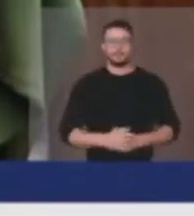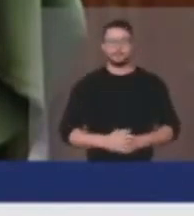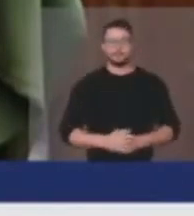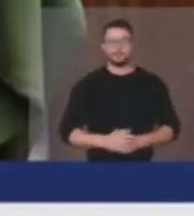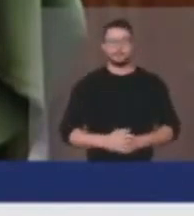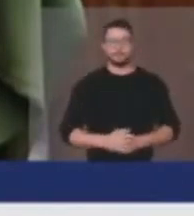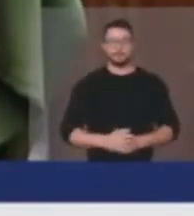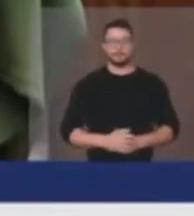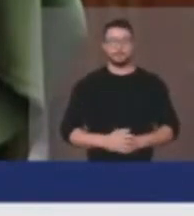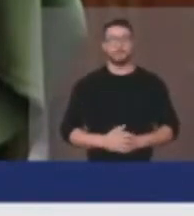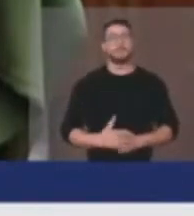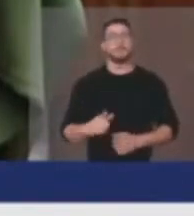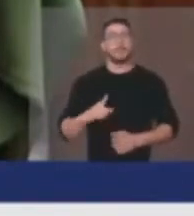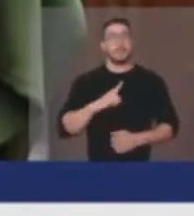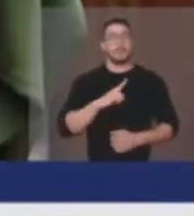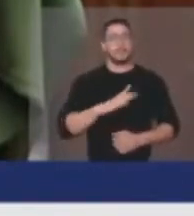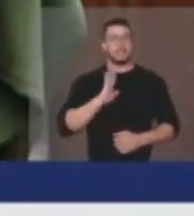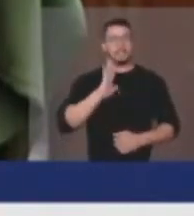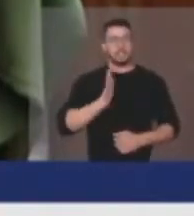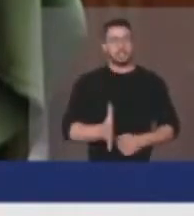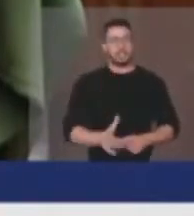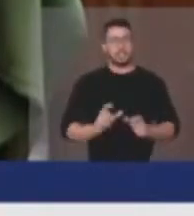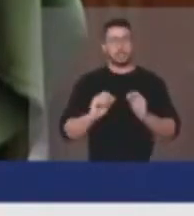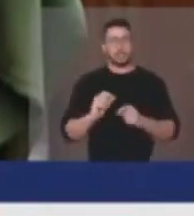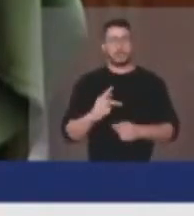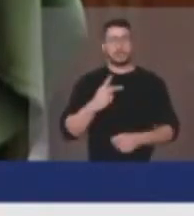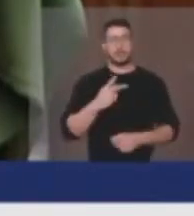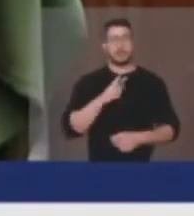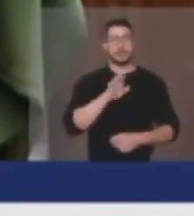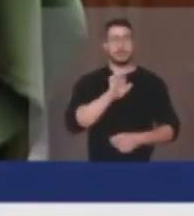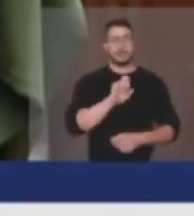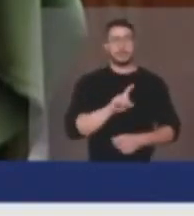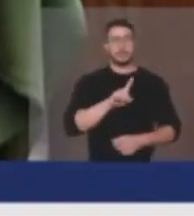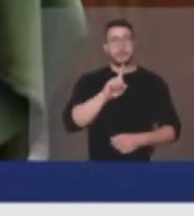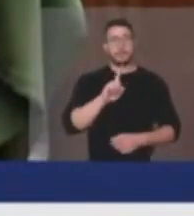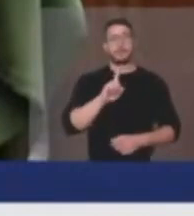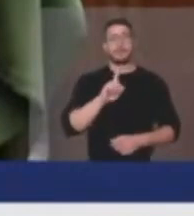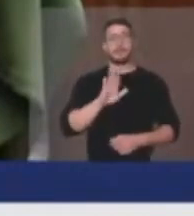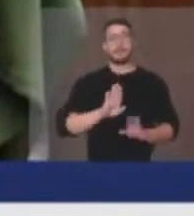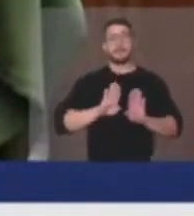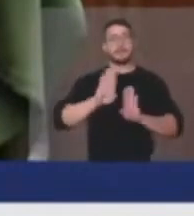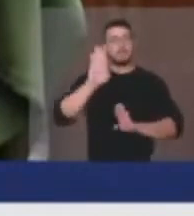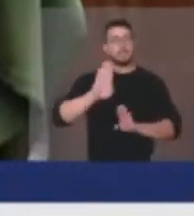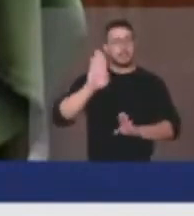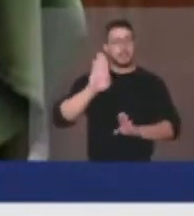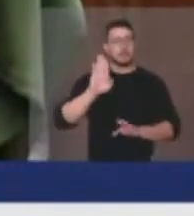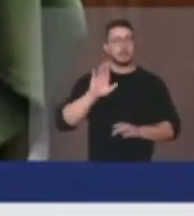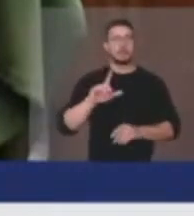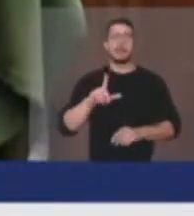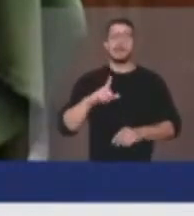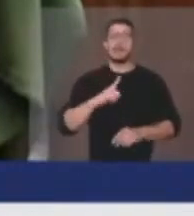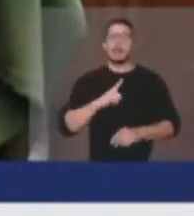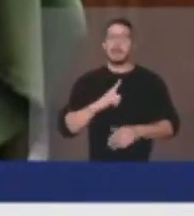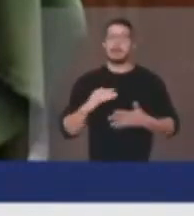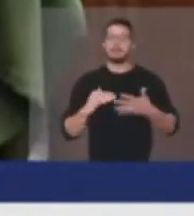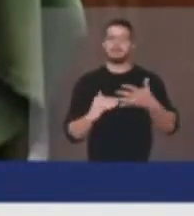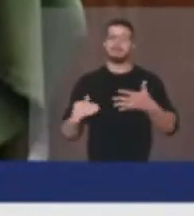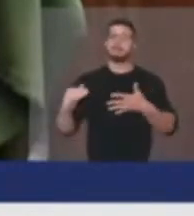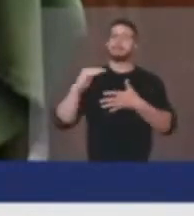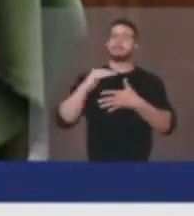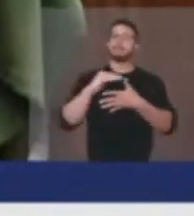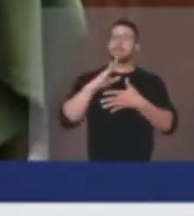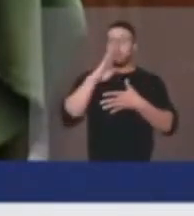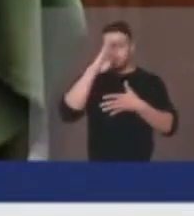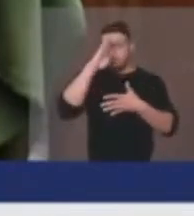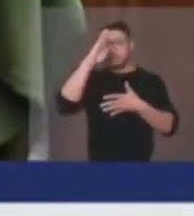um pré-candidato que lidera todas as pesquisas, que lidera todos os cenários